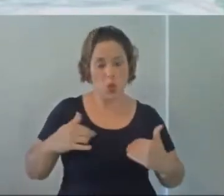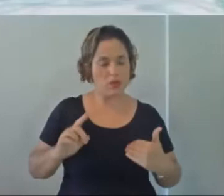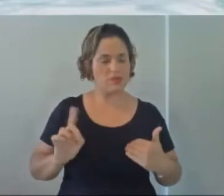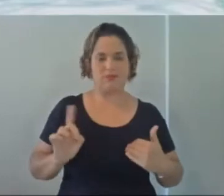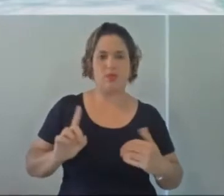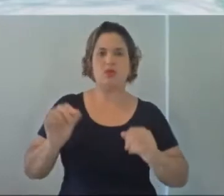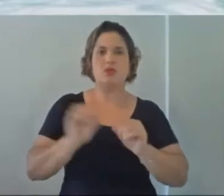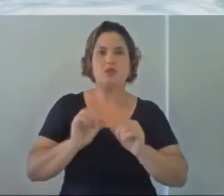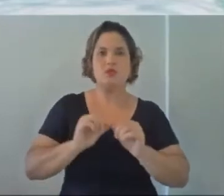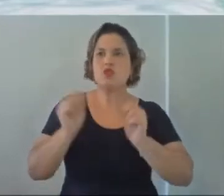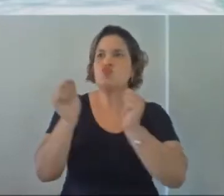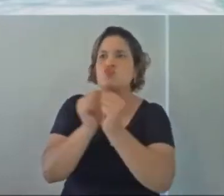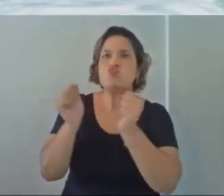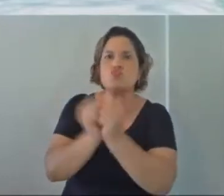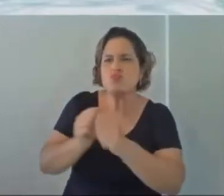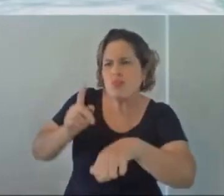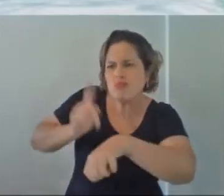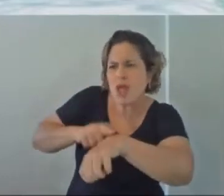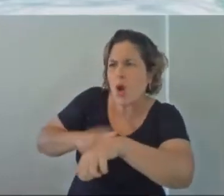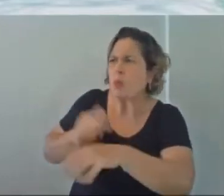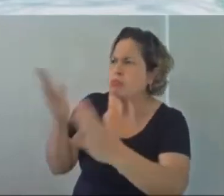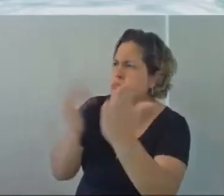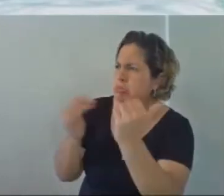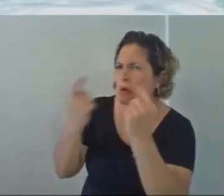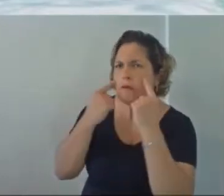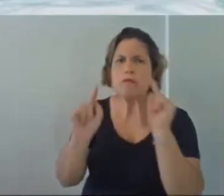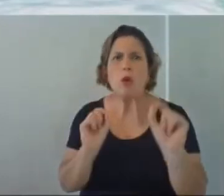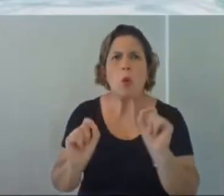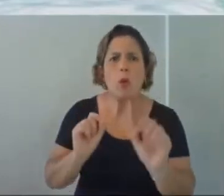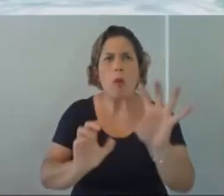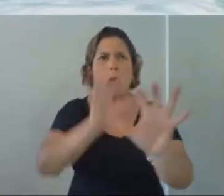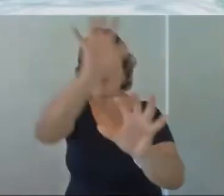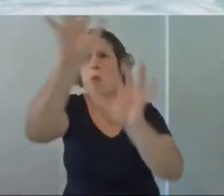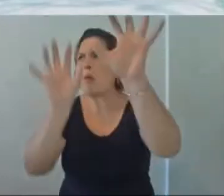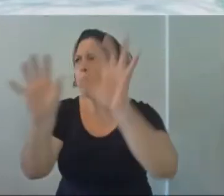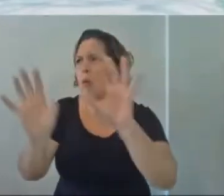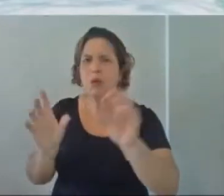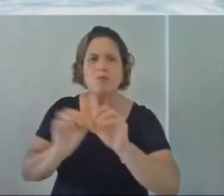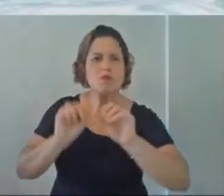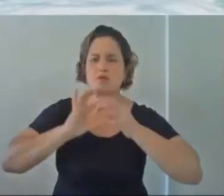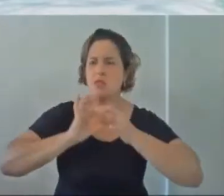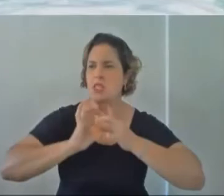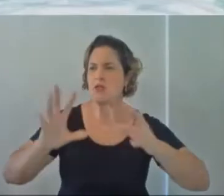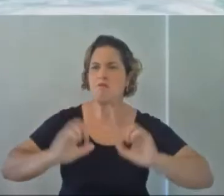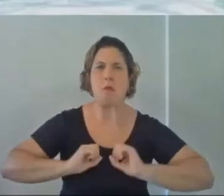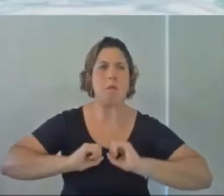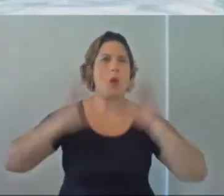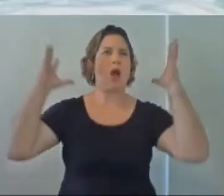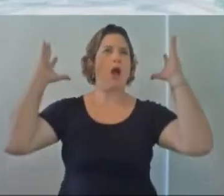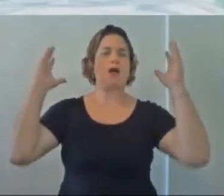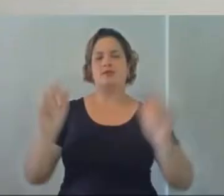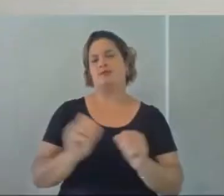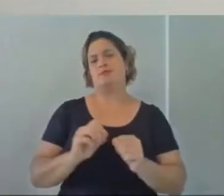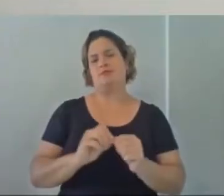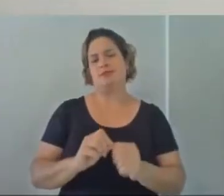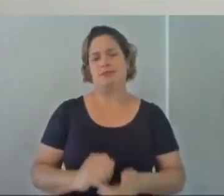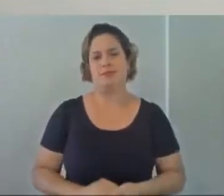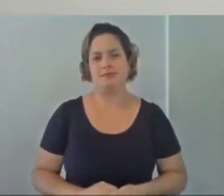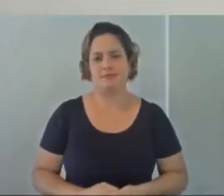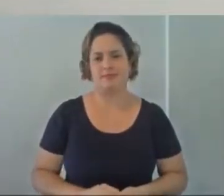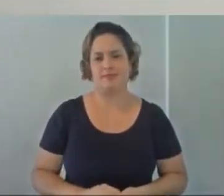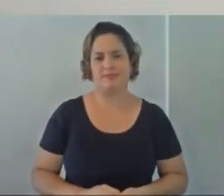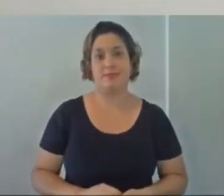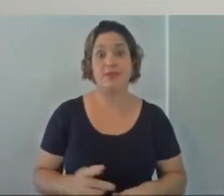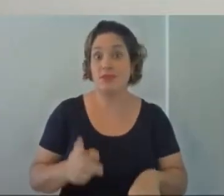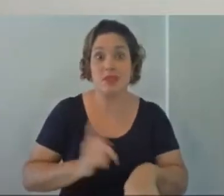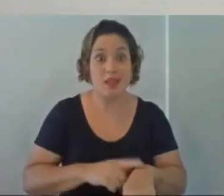isso junto, foi na hora e foi muito, muito explosivo por conta exatamente dessa questão. Na hora